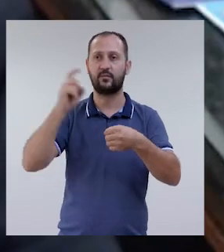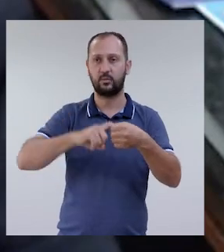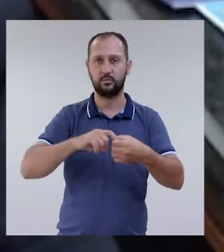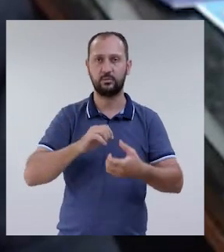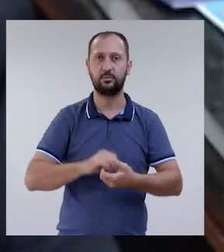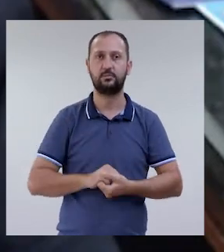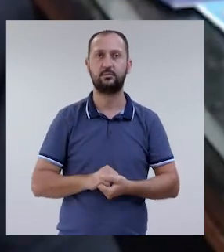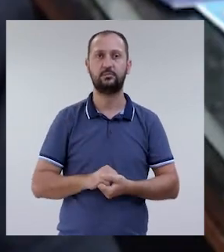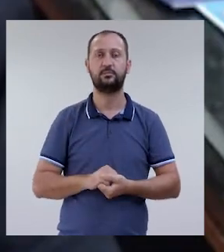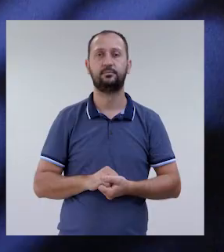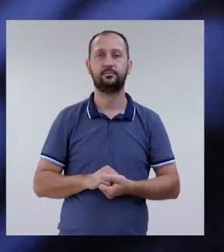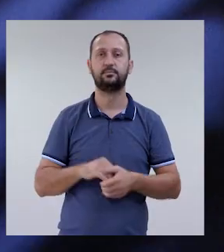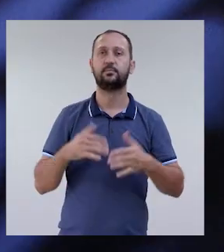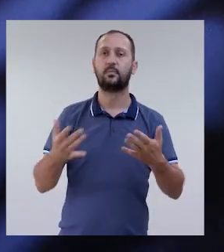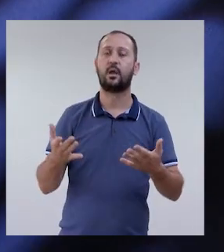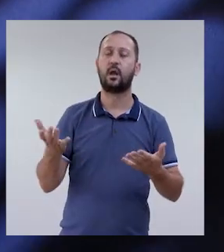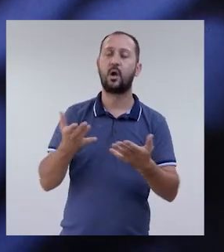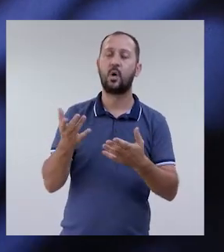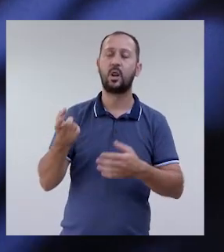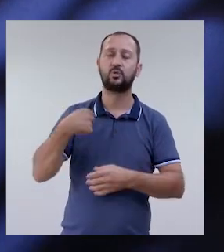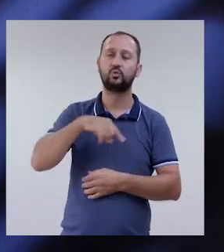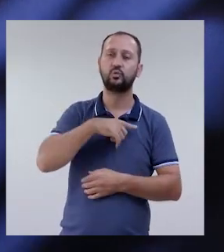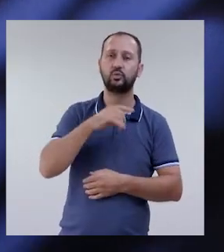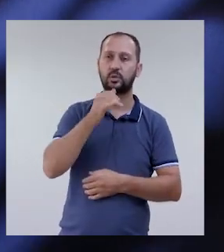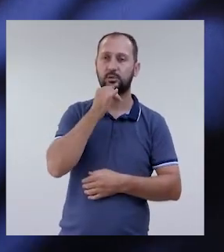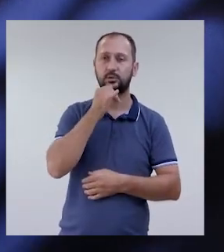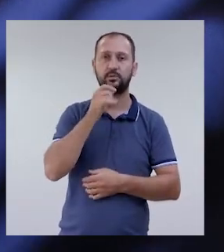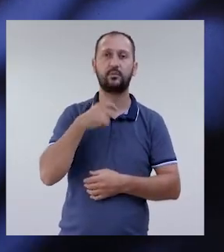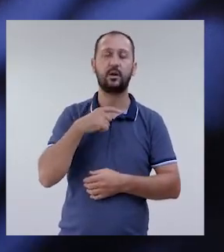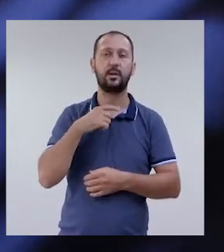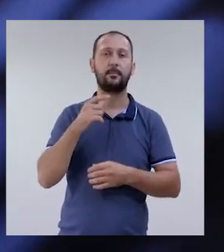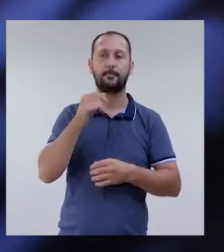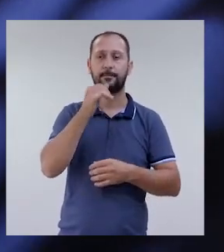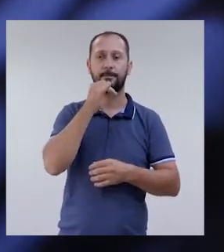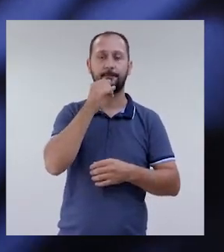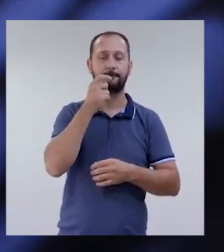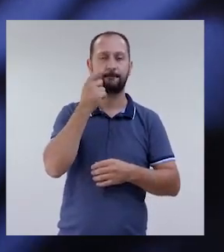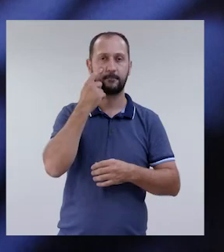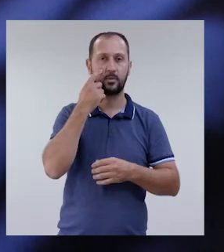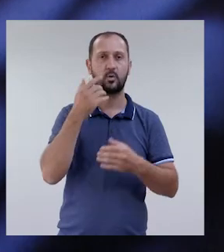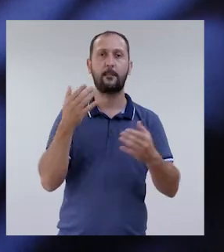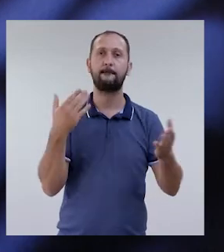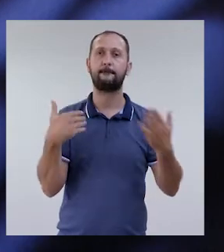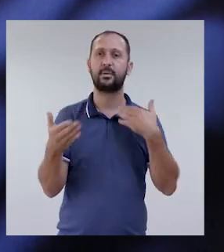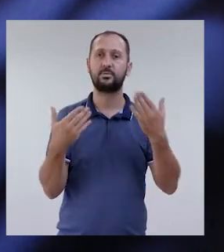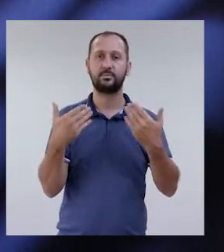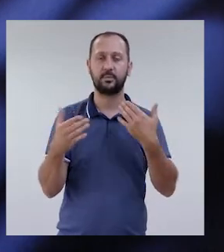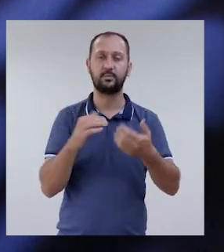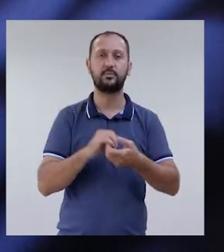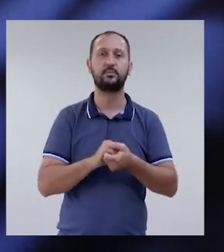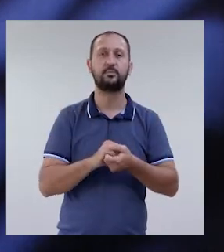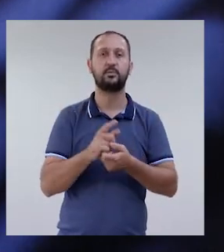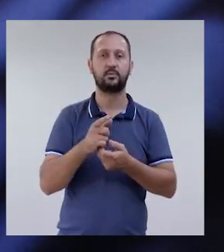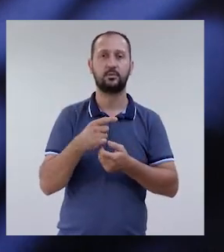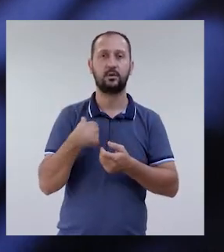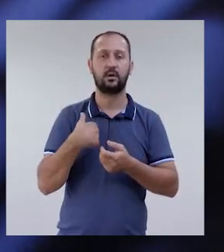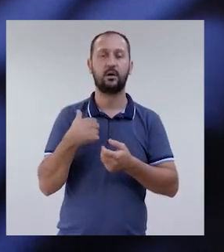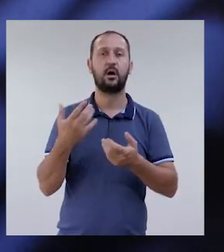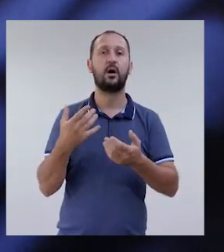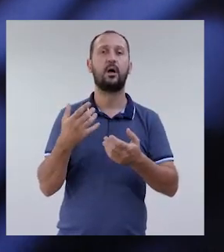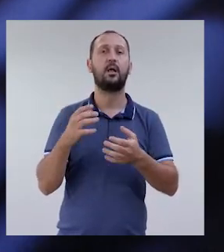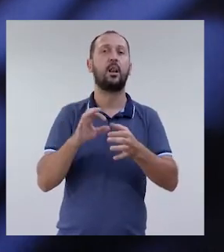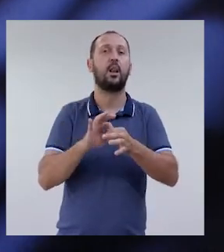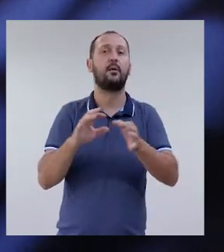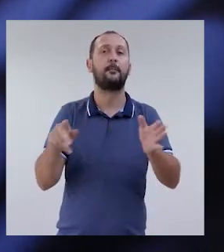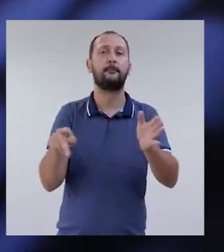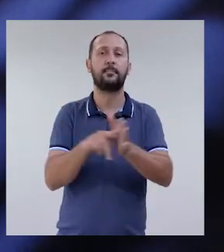esse retorno. Exatamente. Agora a gente vai encaminhando para o final do nosso bate-papo com a parte